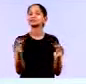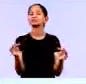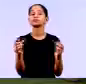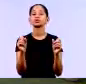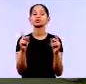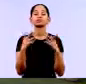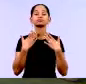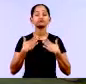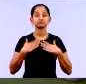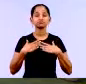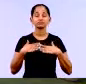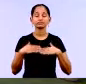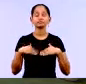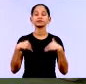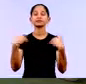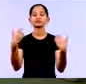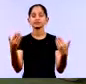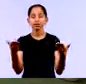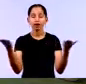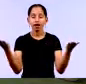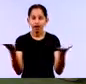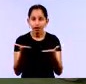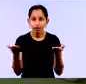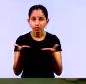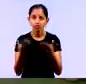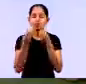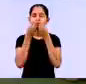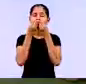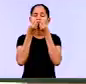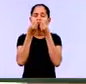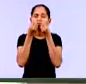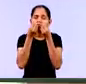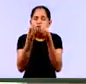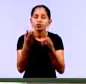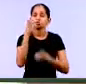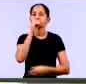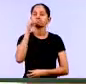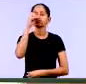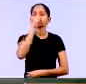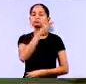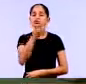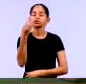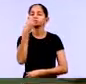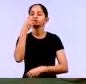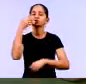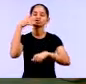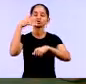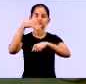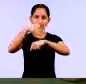Tranquilo, professor? Obrigado, professor. Queremos desejar um excelente final de semana e boa noite a todos.